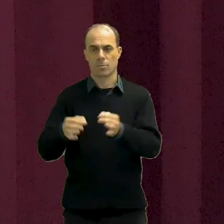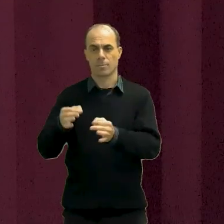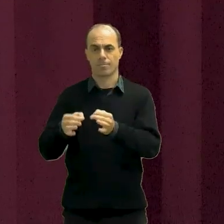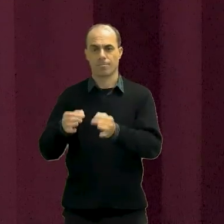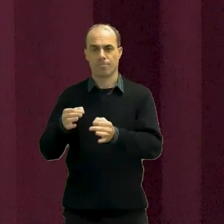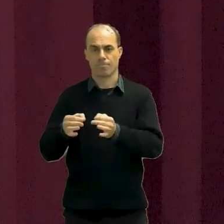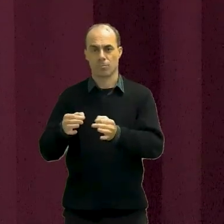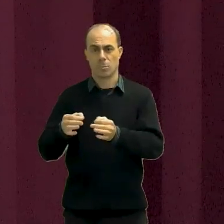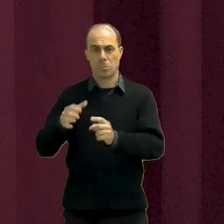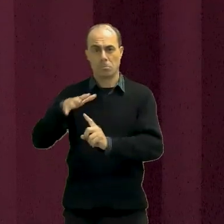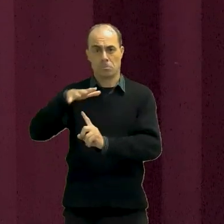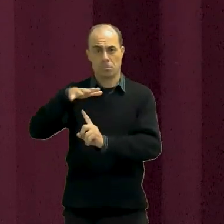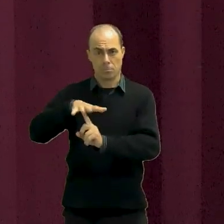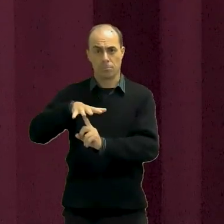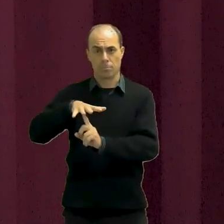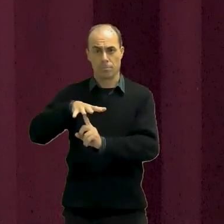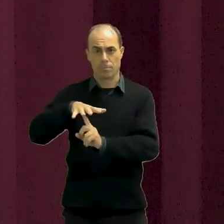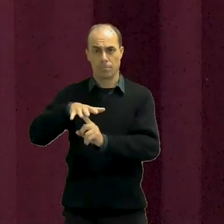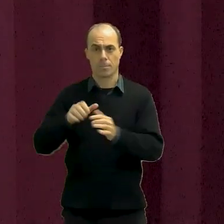eh